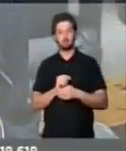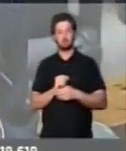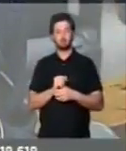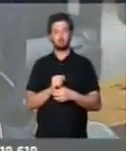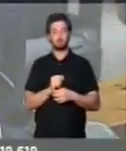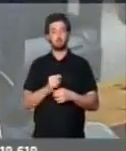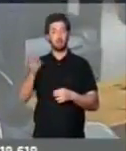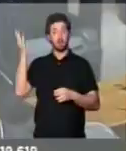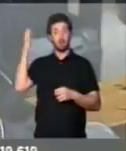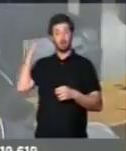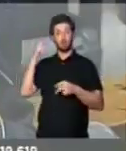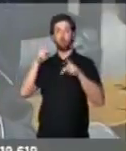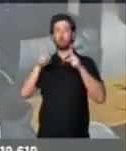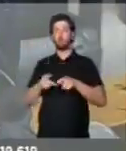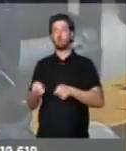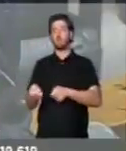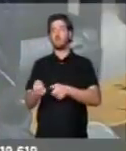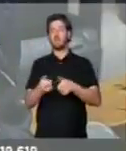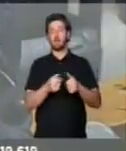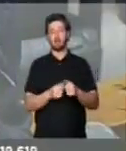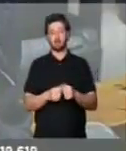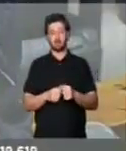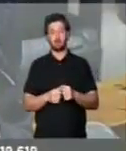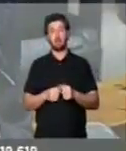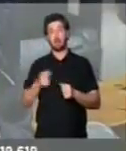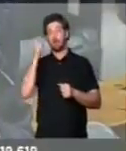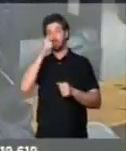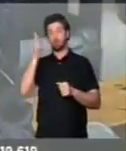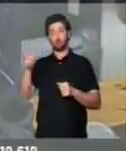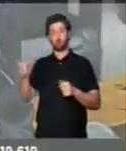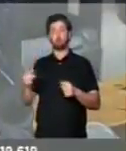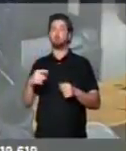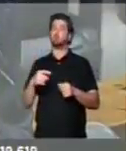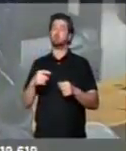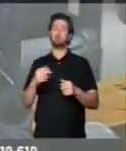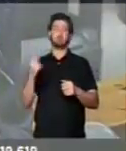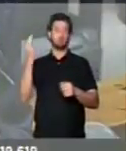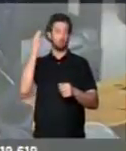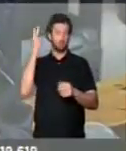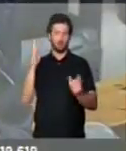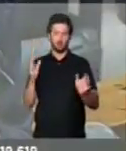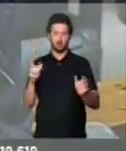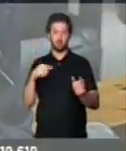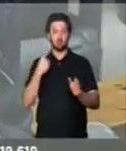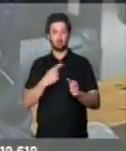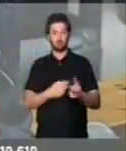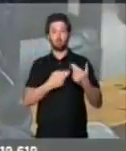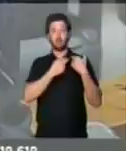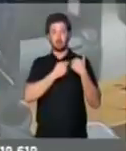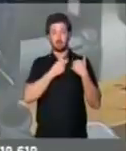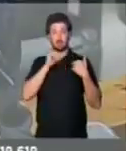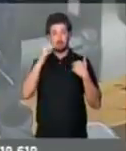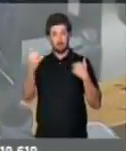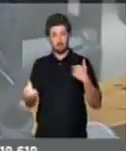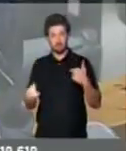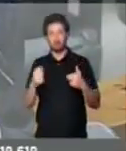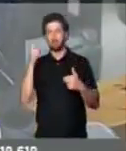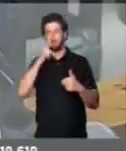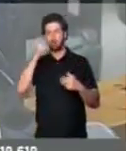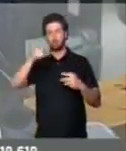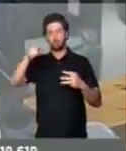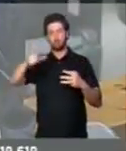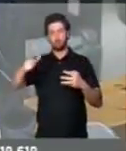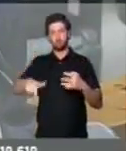povo foi enganado e prevaleceu a mentira. Não dá mais. Nós também seremos responsabilizados se aceitarmos